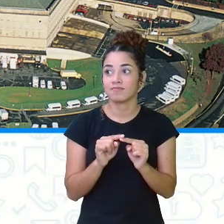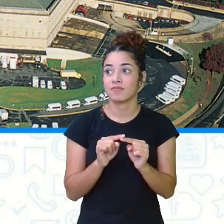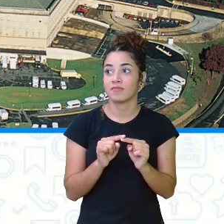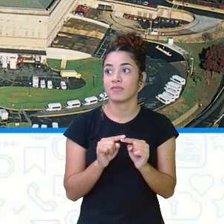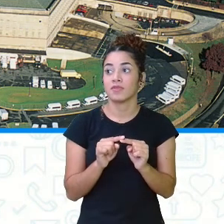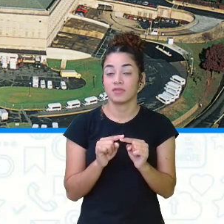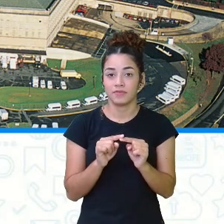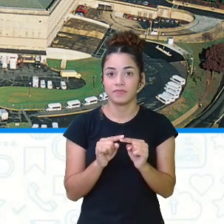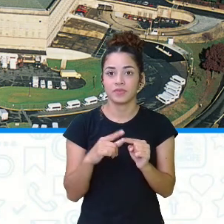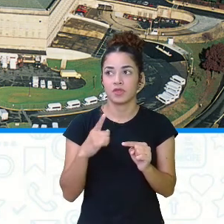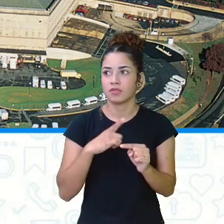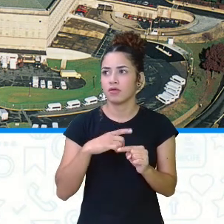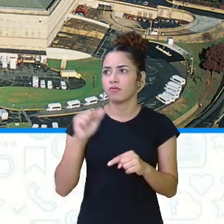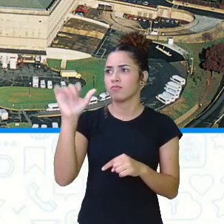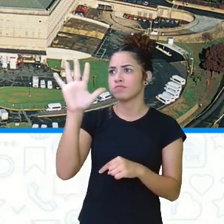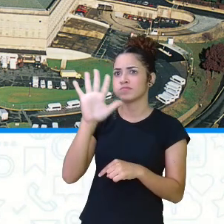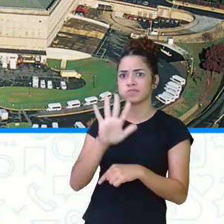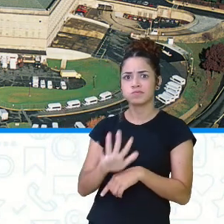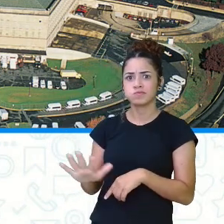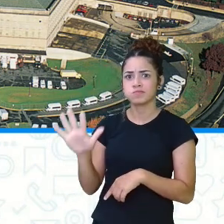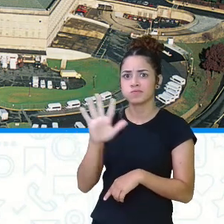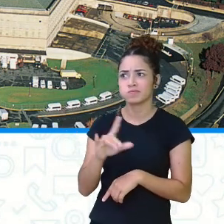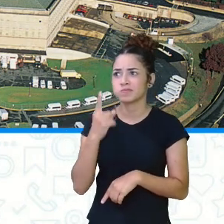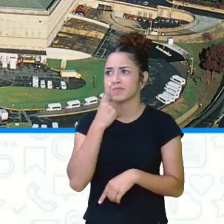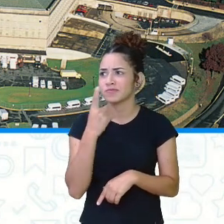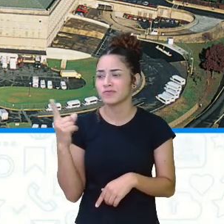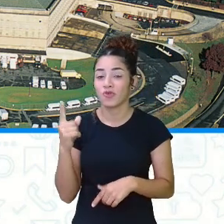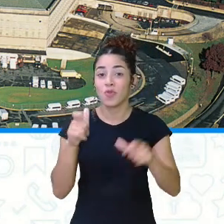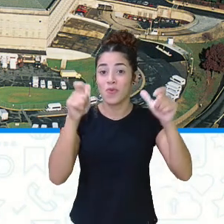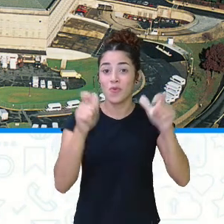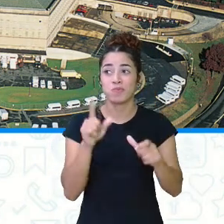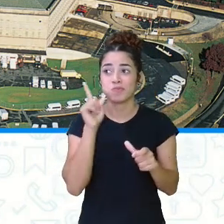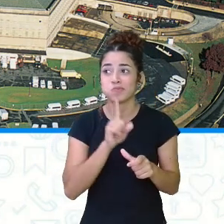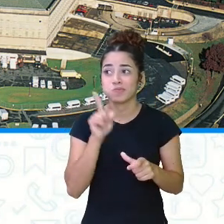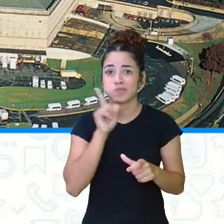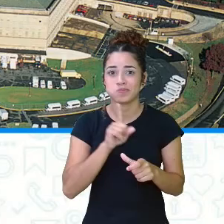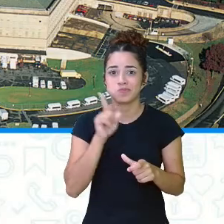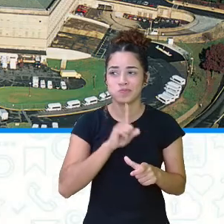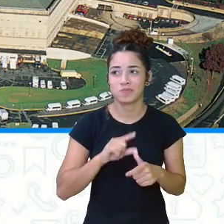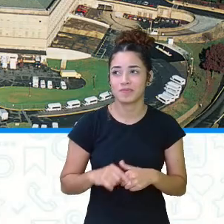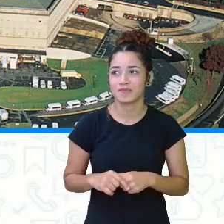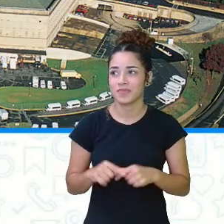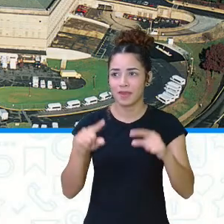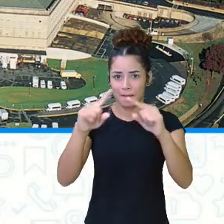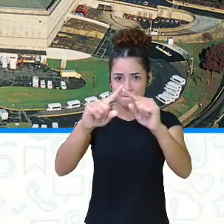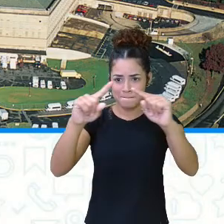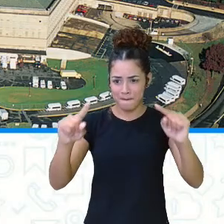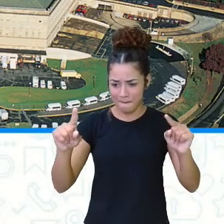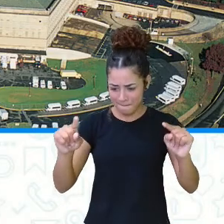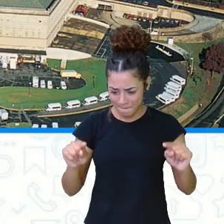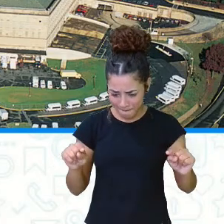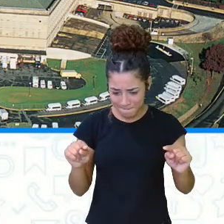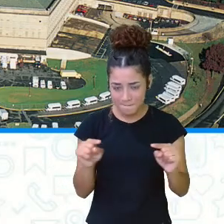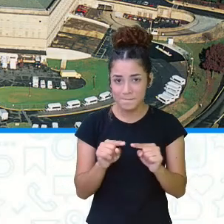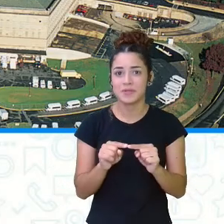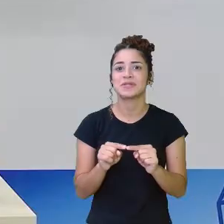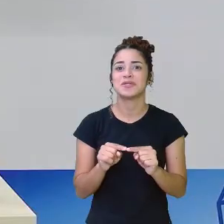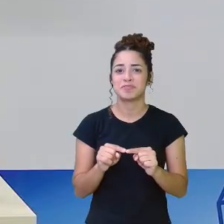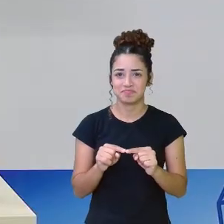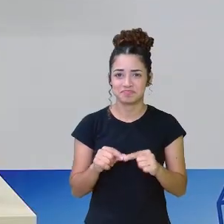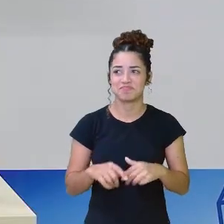o grande pentágono aqui localizado nos Estados Unidos, o formato é exatamente